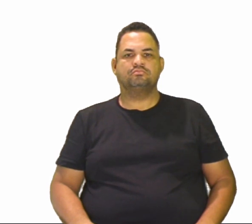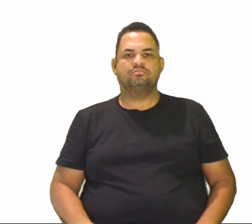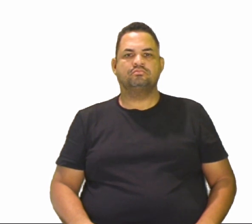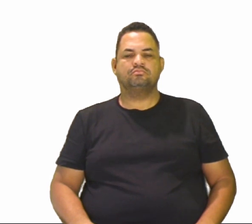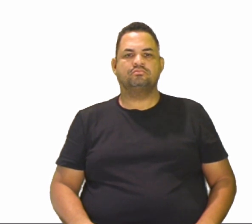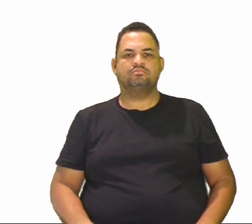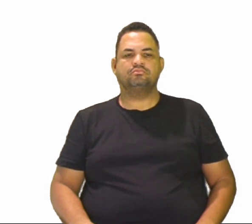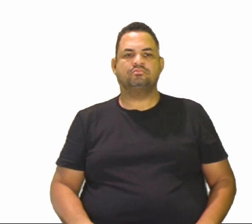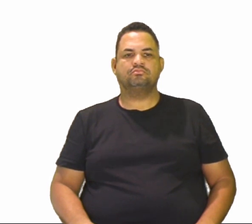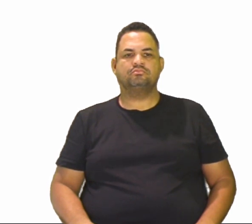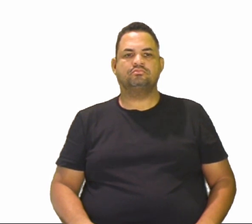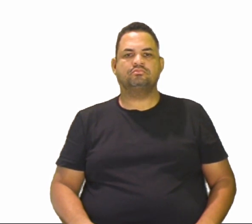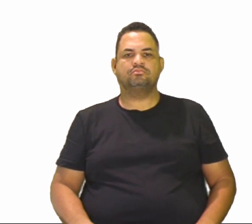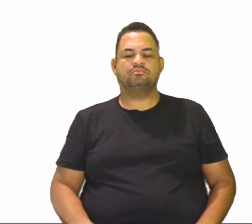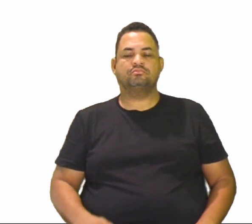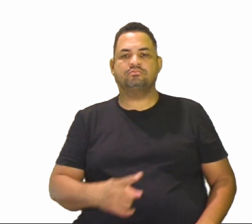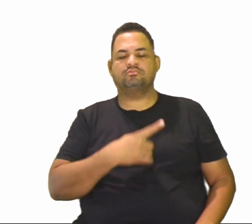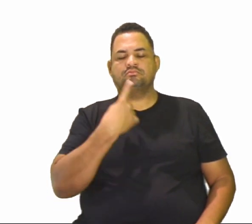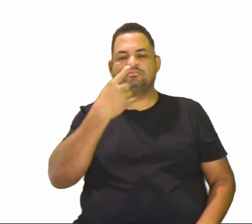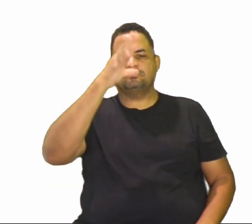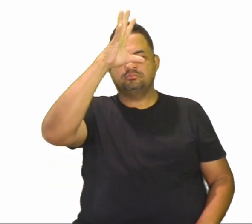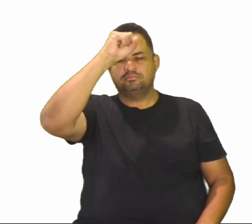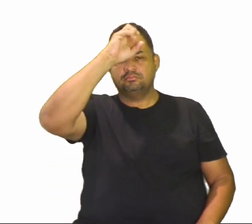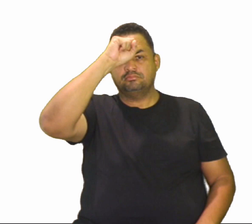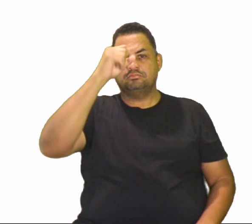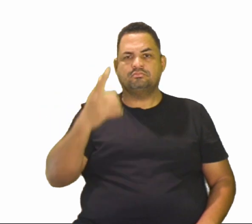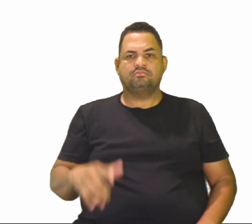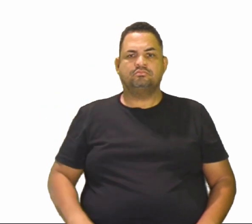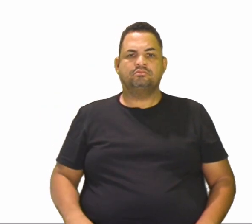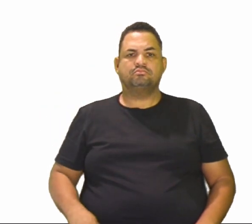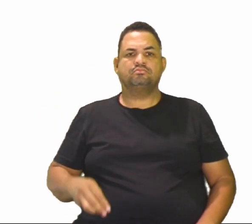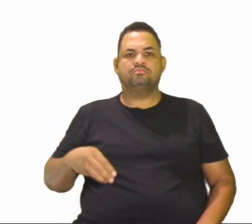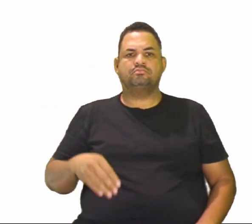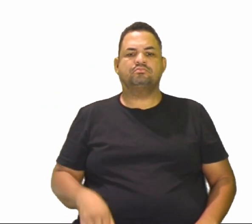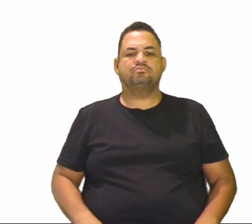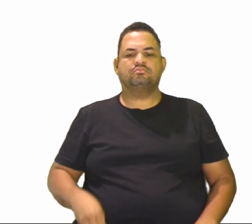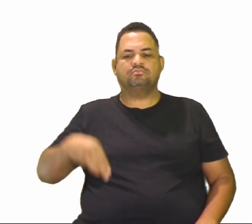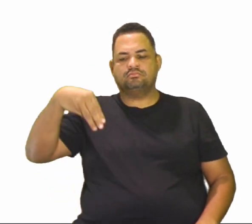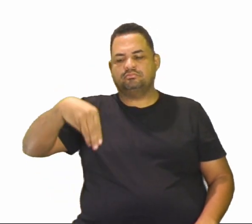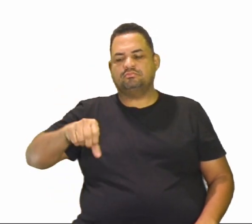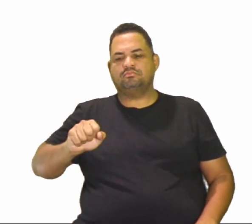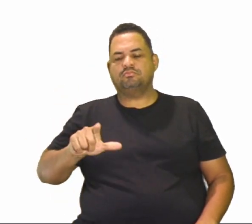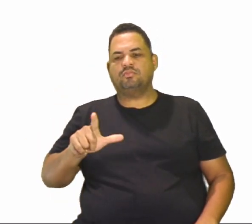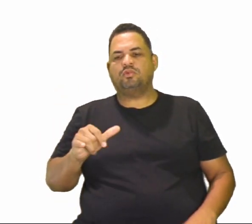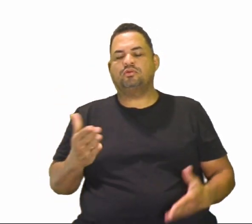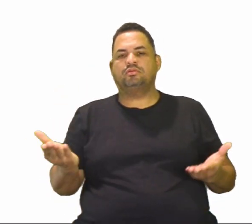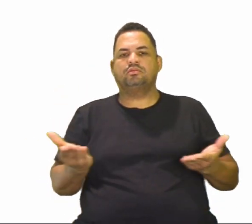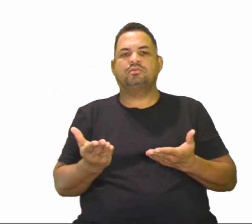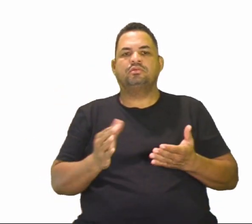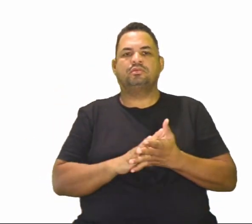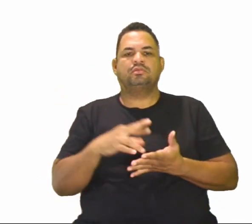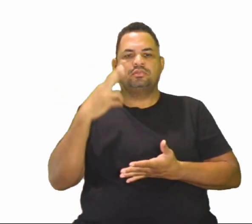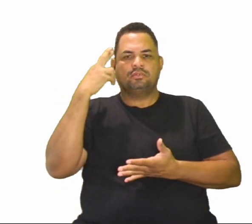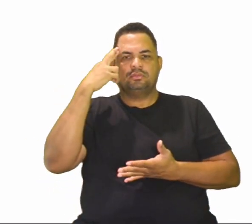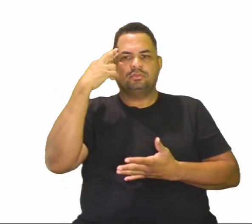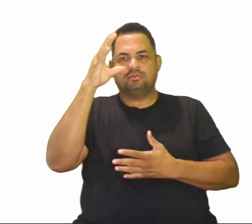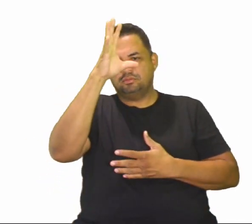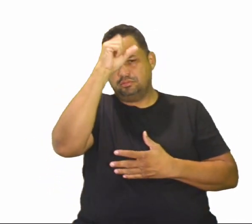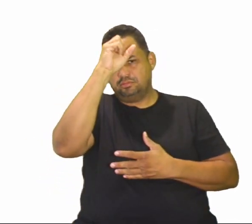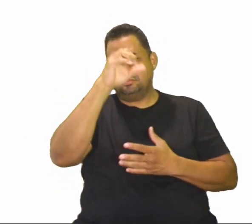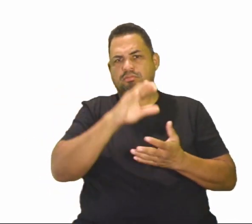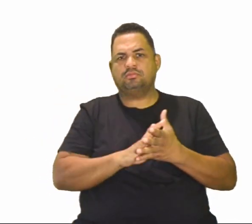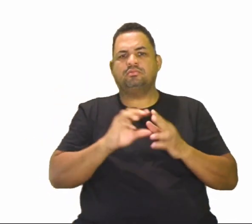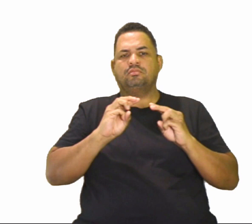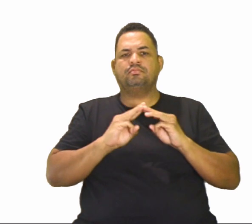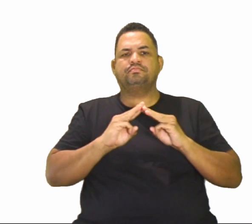uma vez que aprendemos sobre mol, nada melhor do que refletirmos e aprendermos